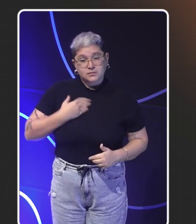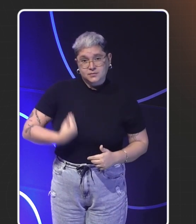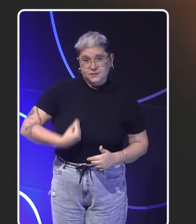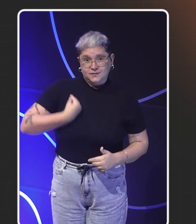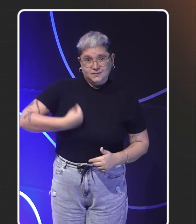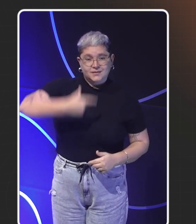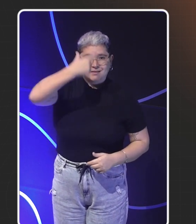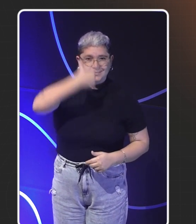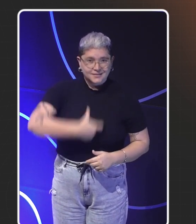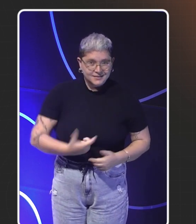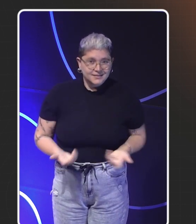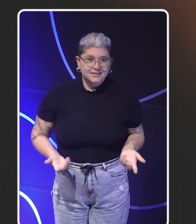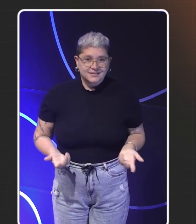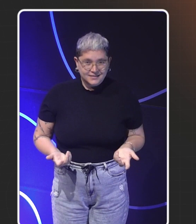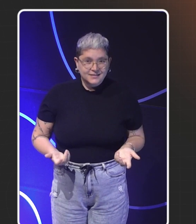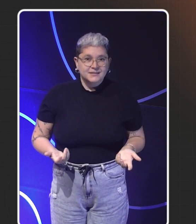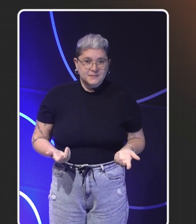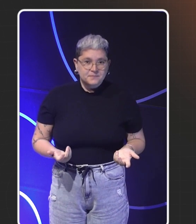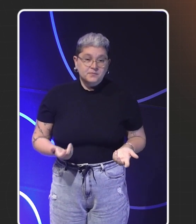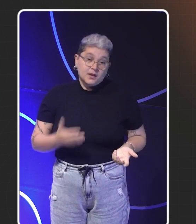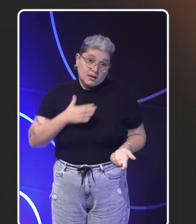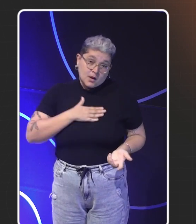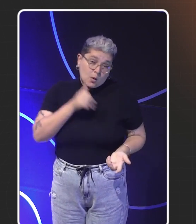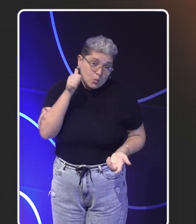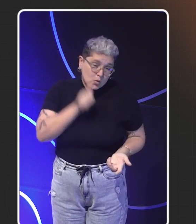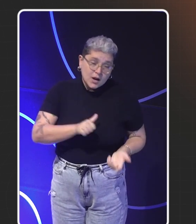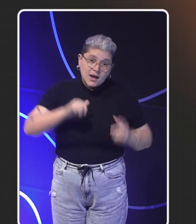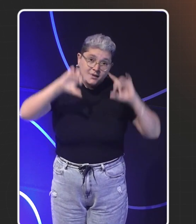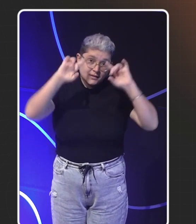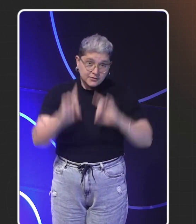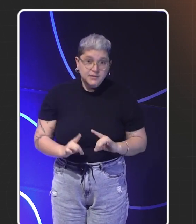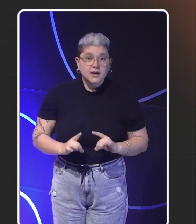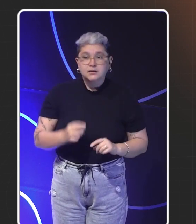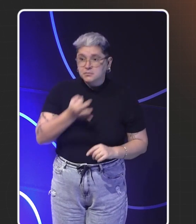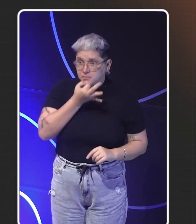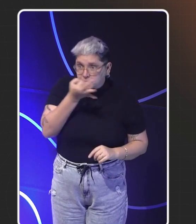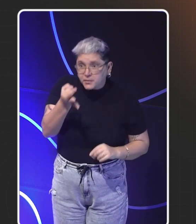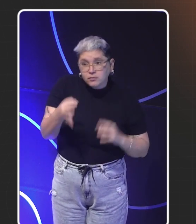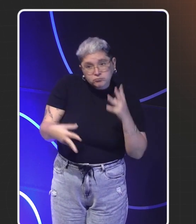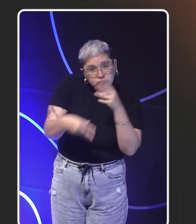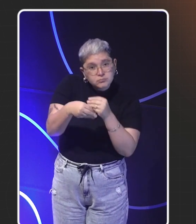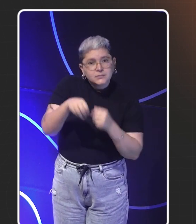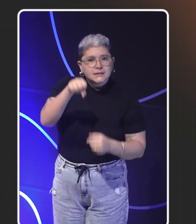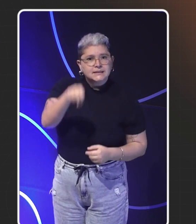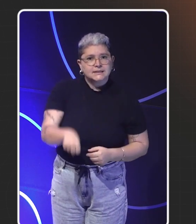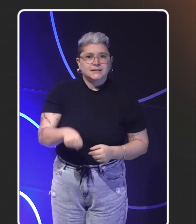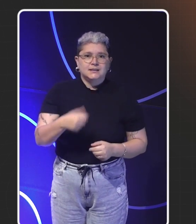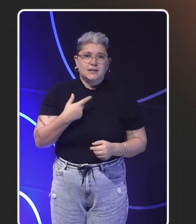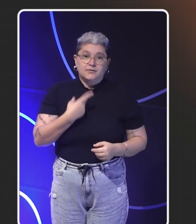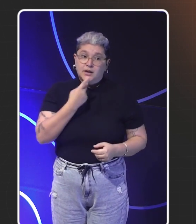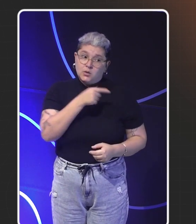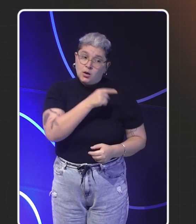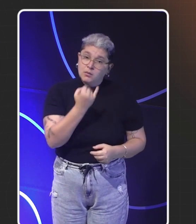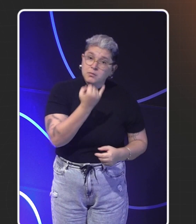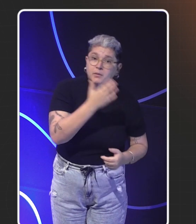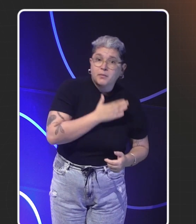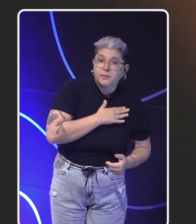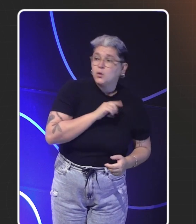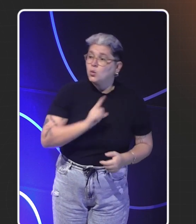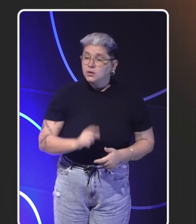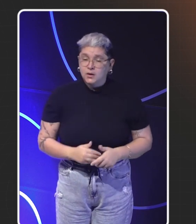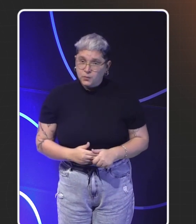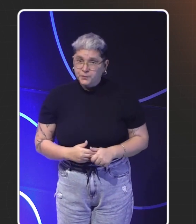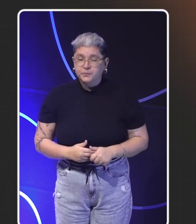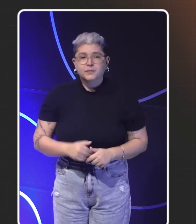Então, eu agrego a minha opinião sendo uma mulher com deficiência e colocando aquilo que faz parte para mim. Por